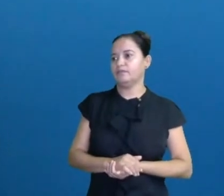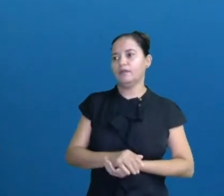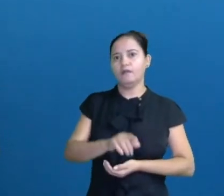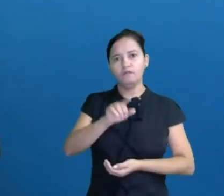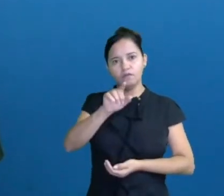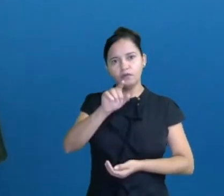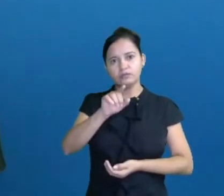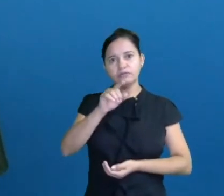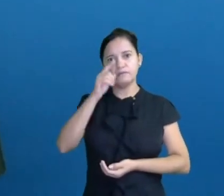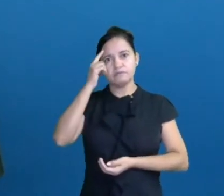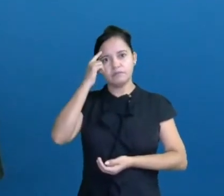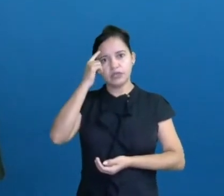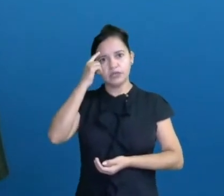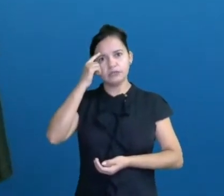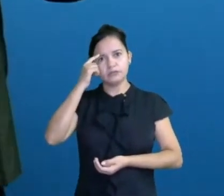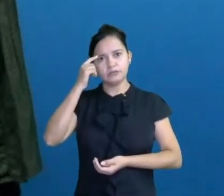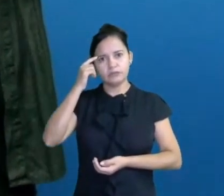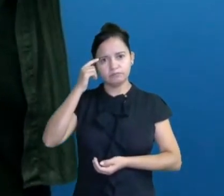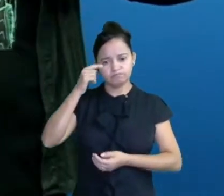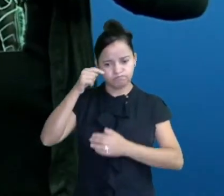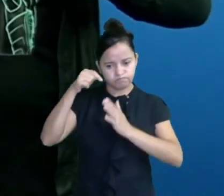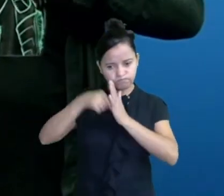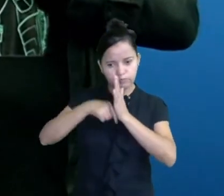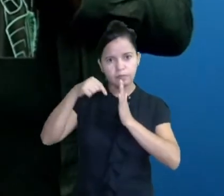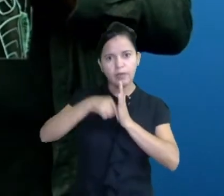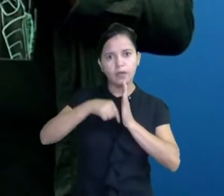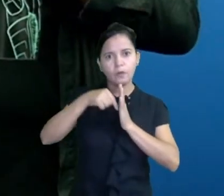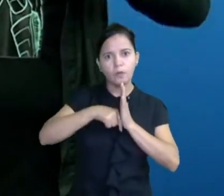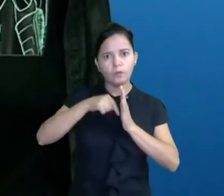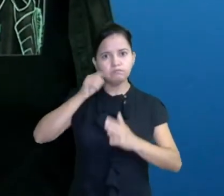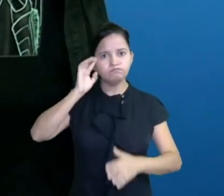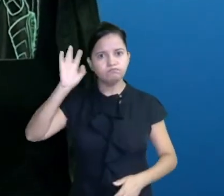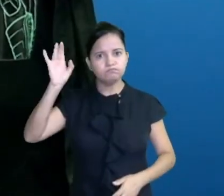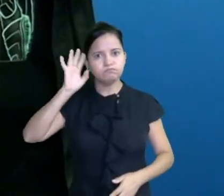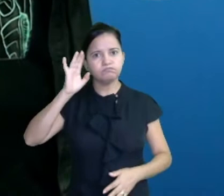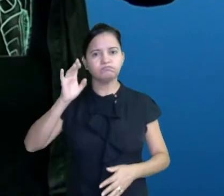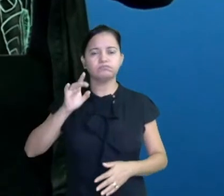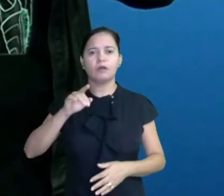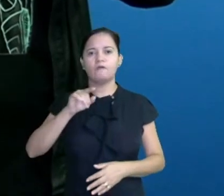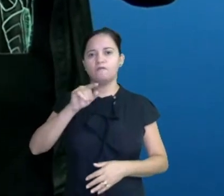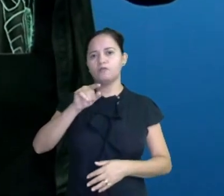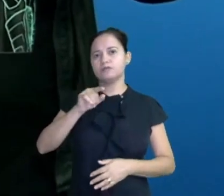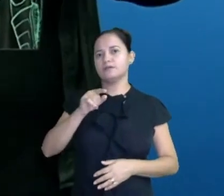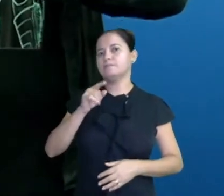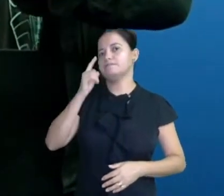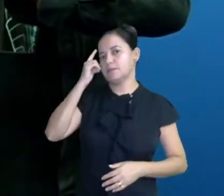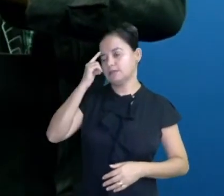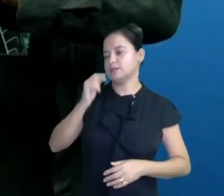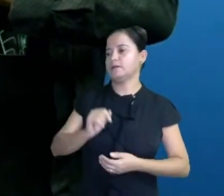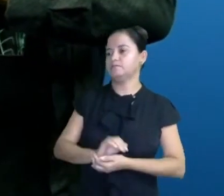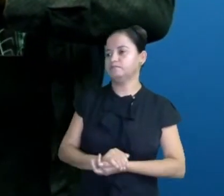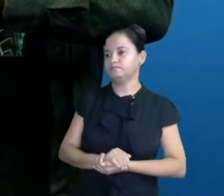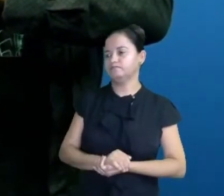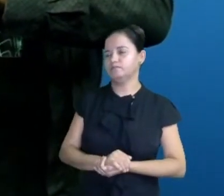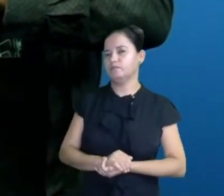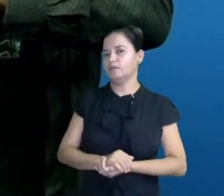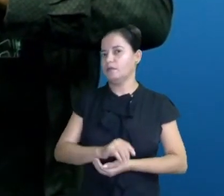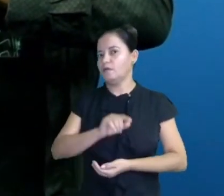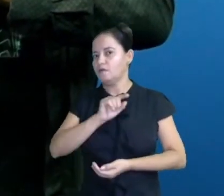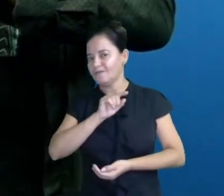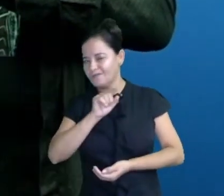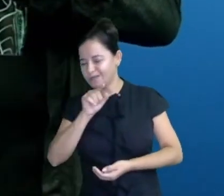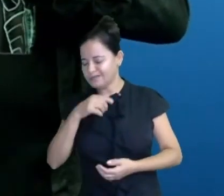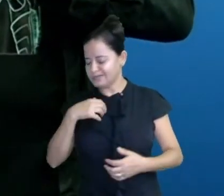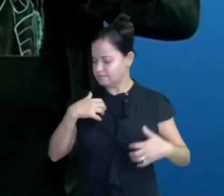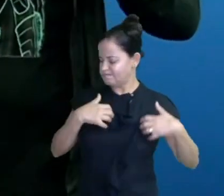esse questionamento ele é importantíssimo e eu quero justamente, a partir desse questionamento, tirar você da sua zona de conforto. Que você gere em você